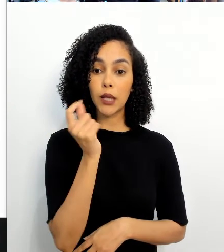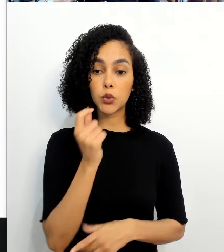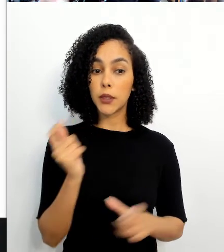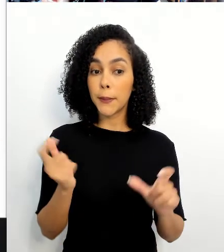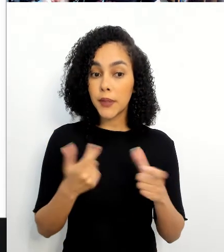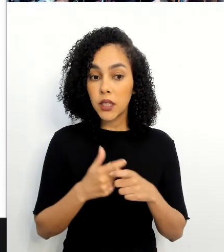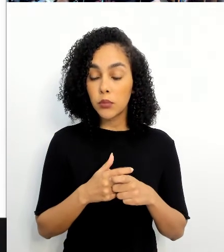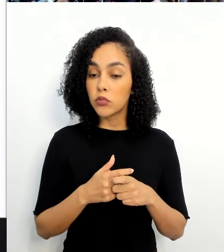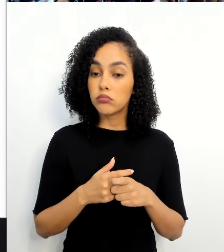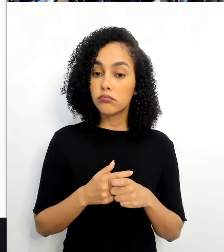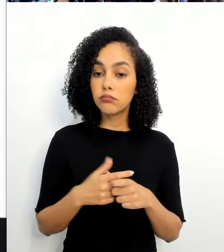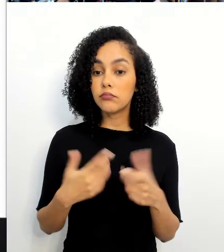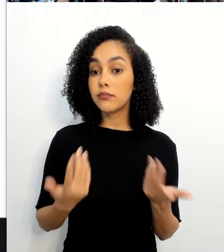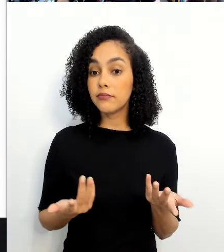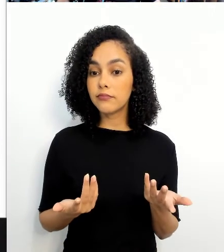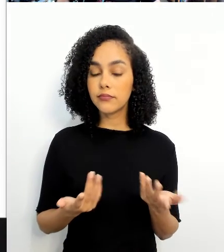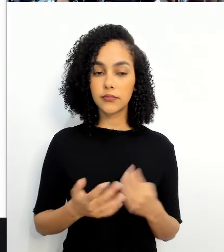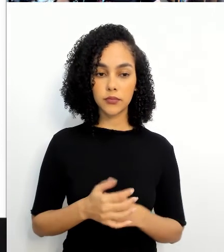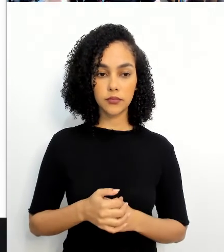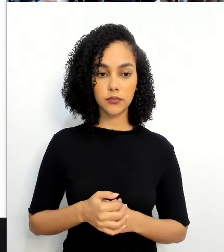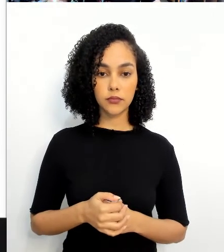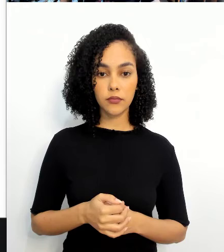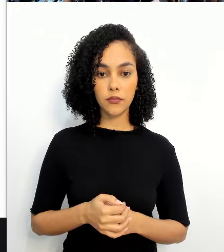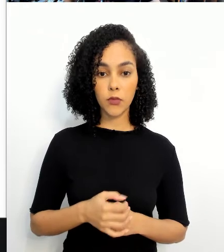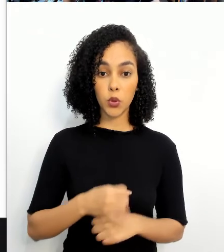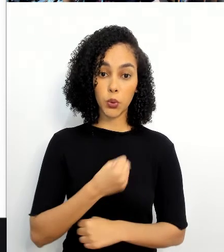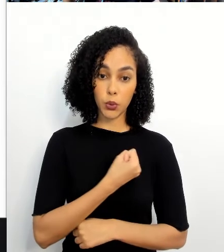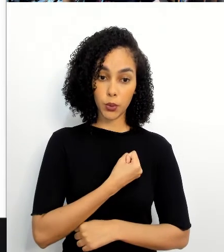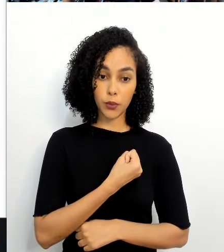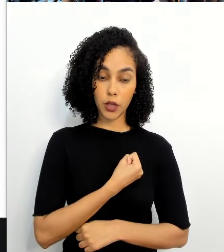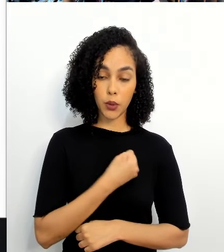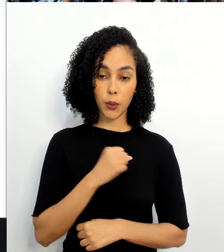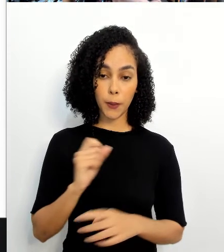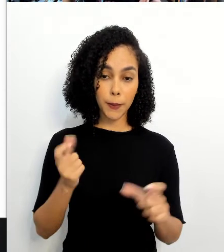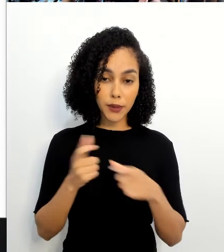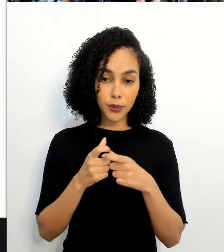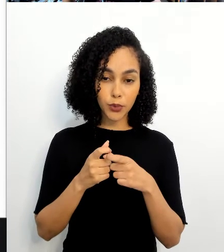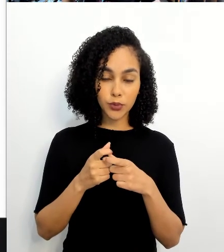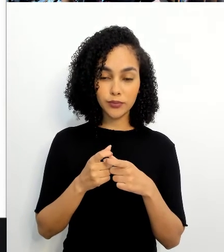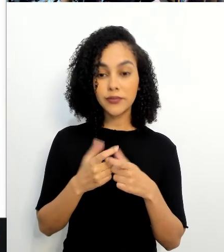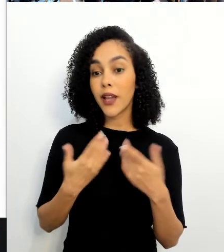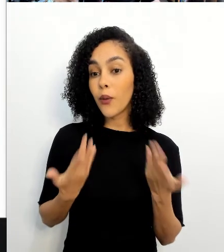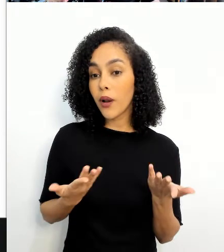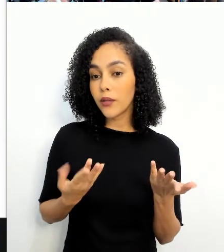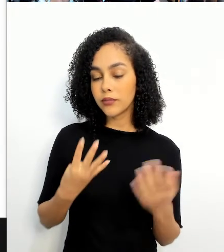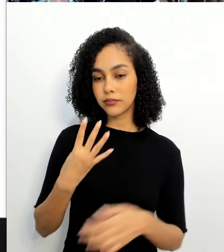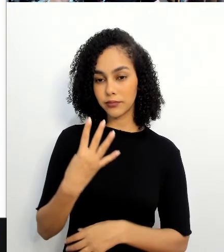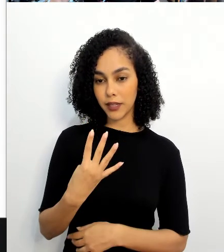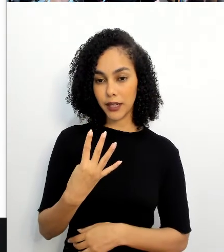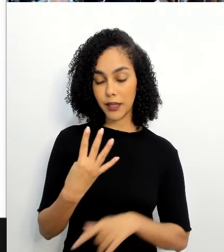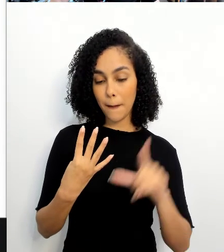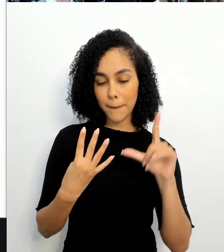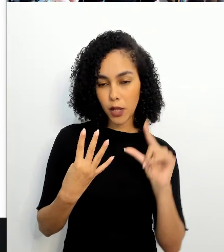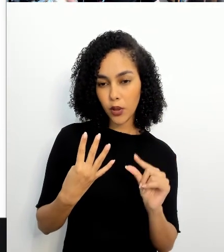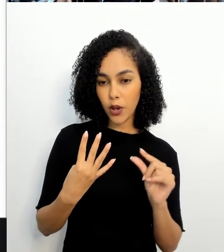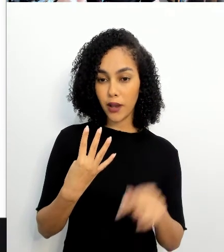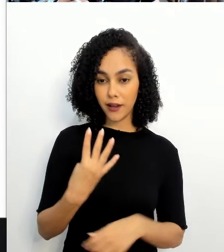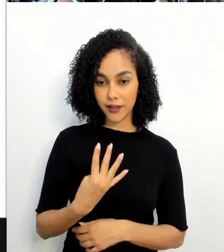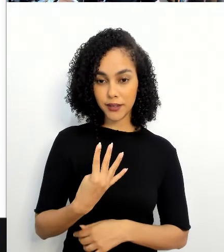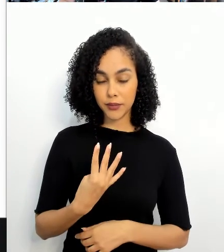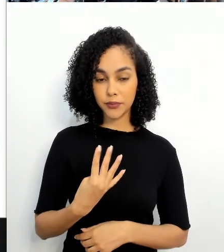dardos que devem ser disponibilizados, quantidade mínima é o valor mínimo dos n's, né? O menor valor que n pode assumir.